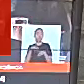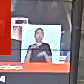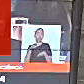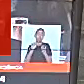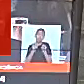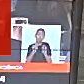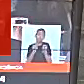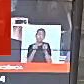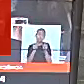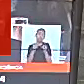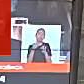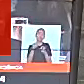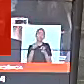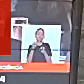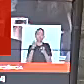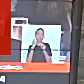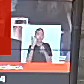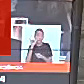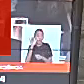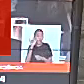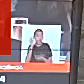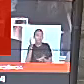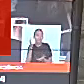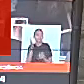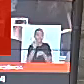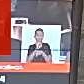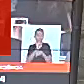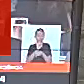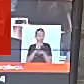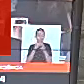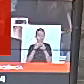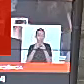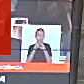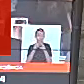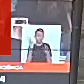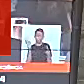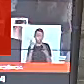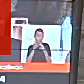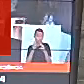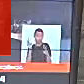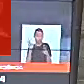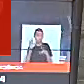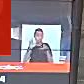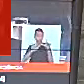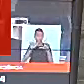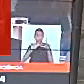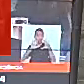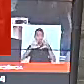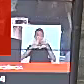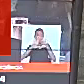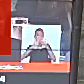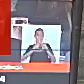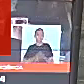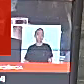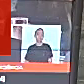acompanhando neste momento através da TV Assembleia.